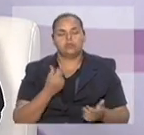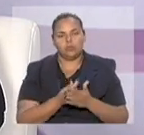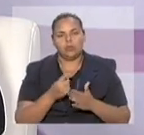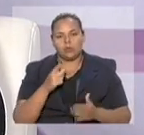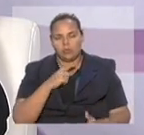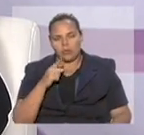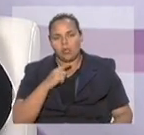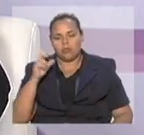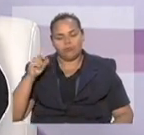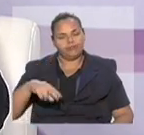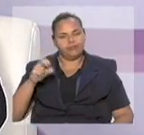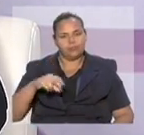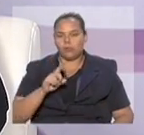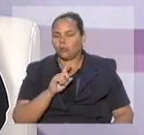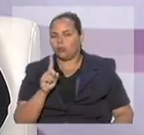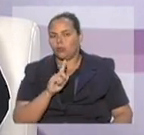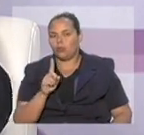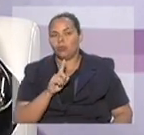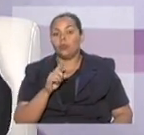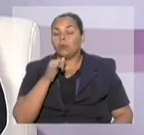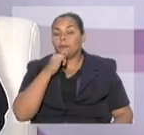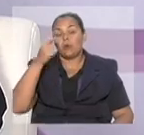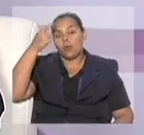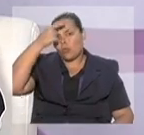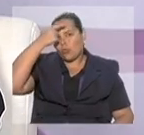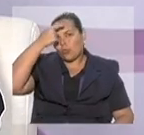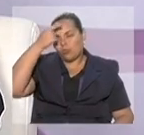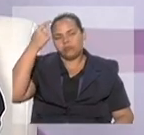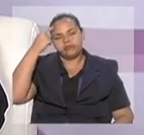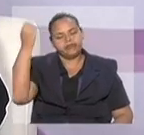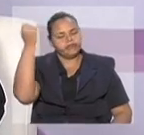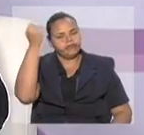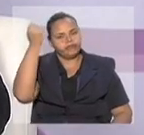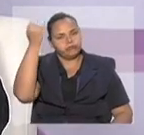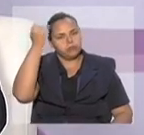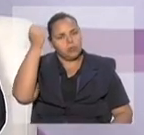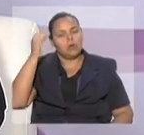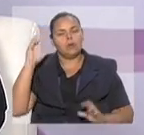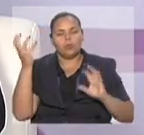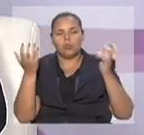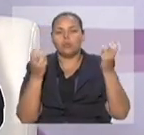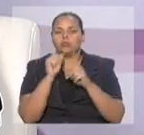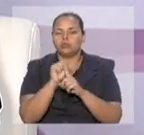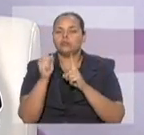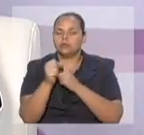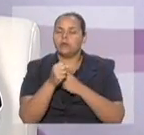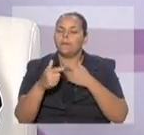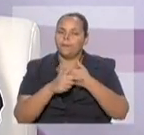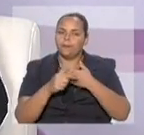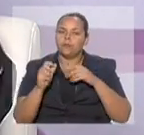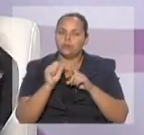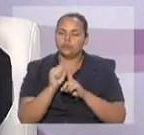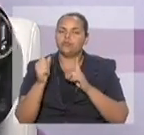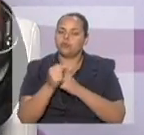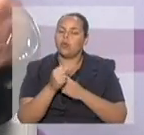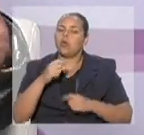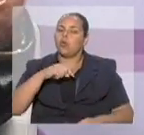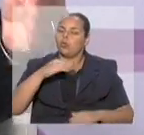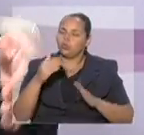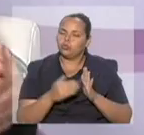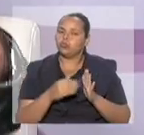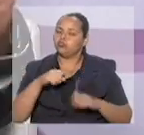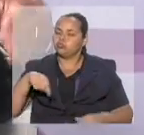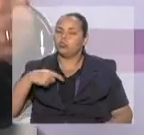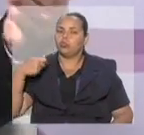se tem agrotóxico, se não tem, quem está produzindo, a consciência ecológica que a gente tem que ter, a consciência social. Eu acho que esse é um papel da sociedade. Sim. Se nós